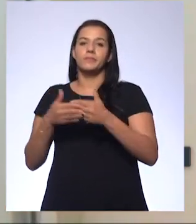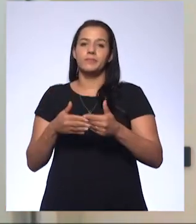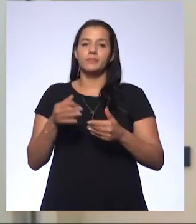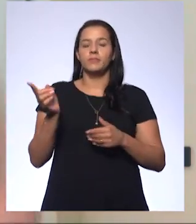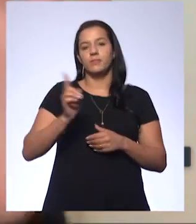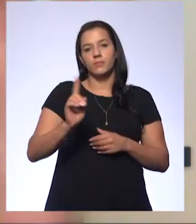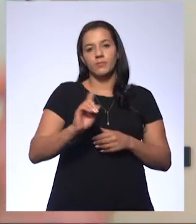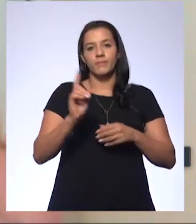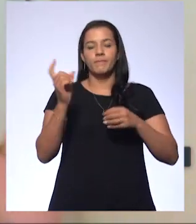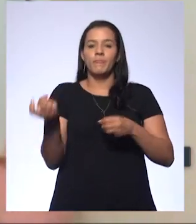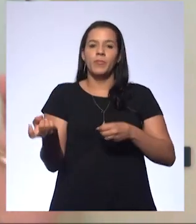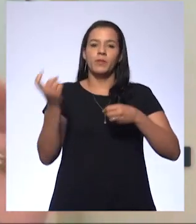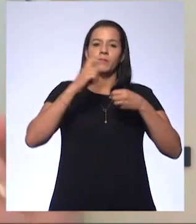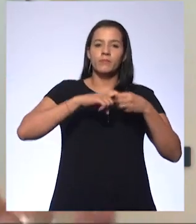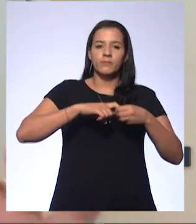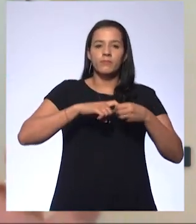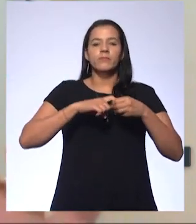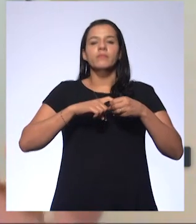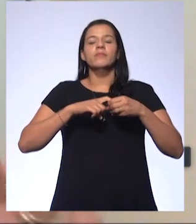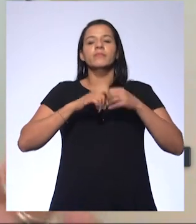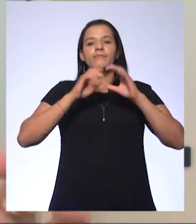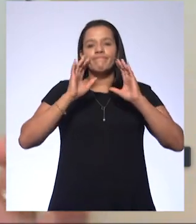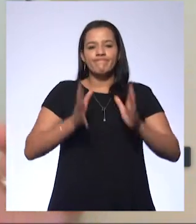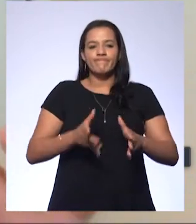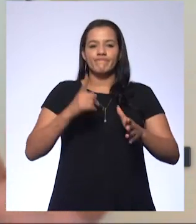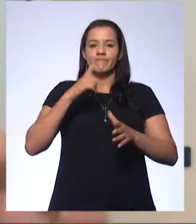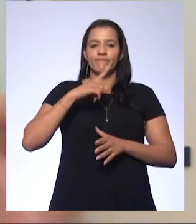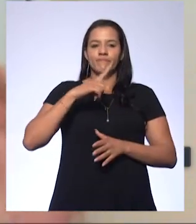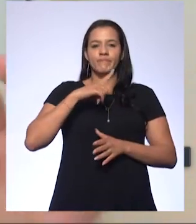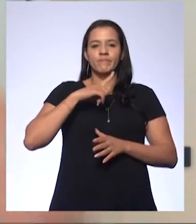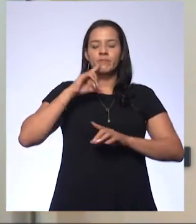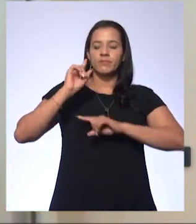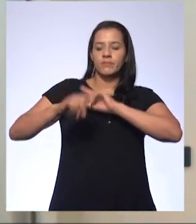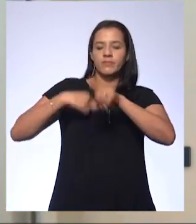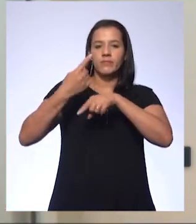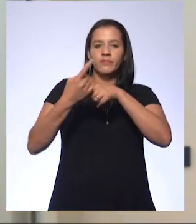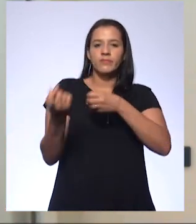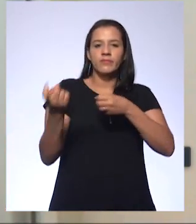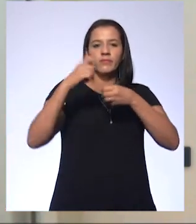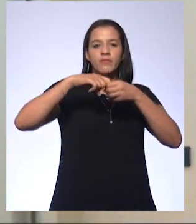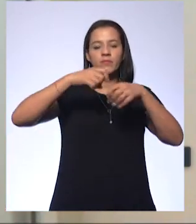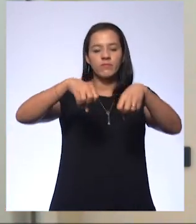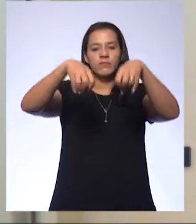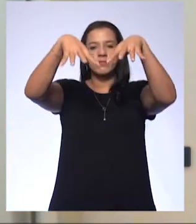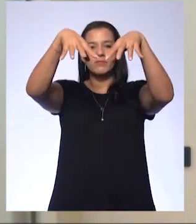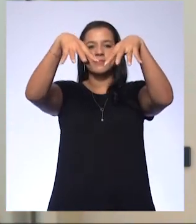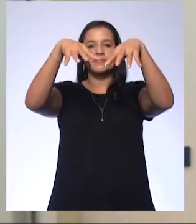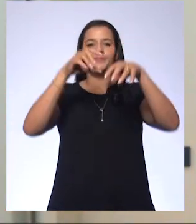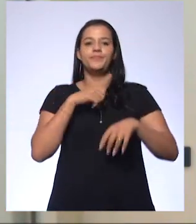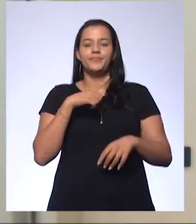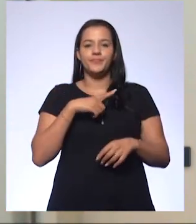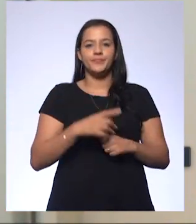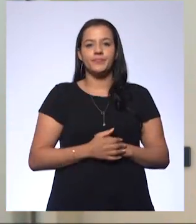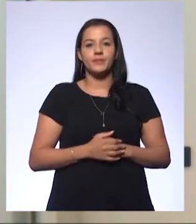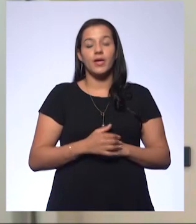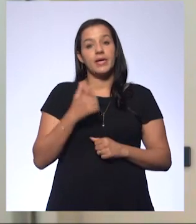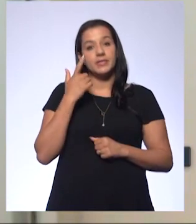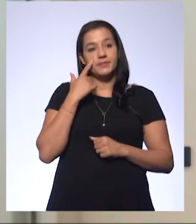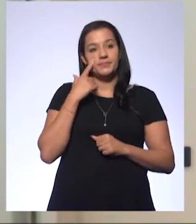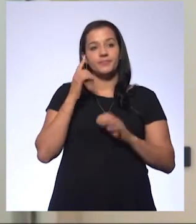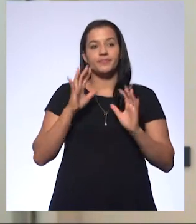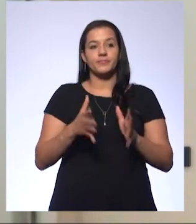energia. Ele perde essa energia até voltar para a camada que seria o seu estado estacionário. Só que nessa